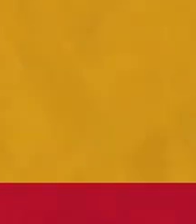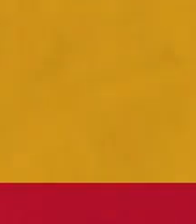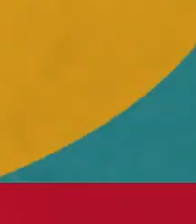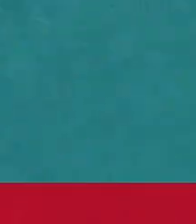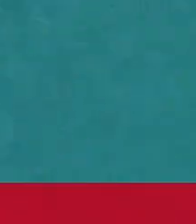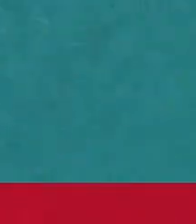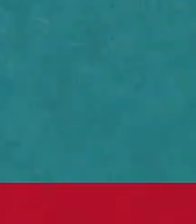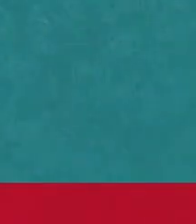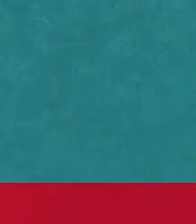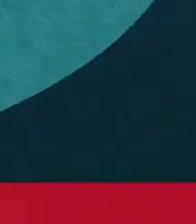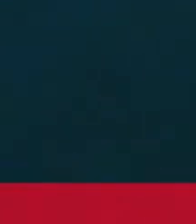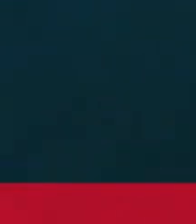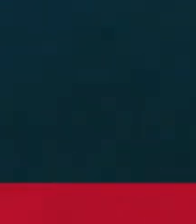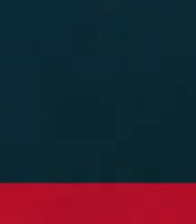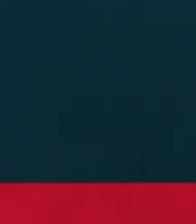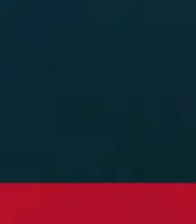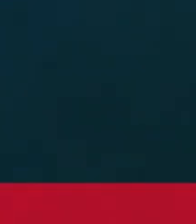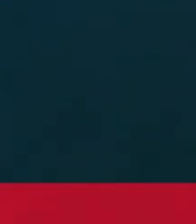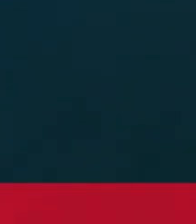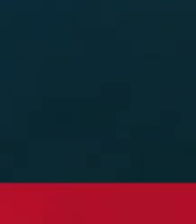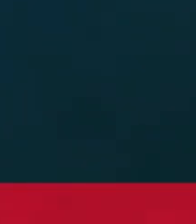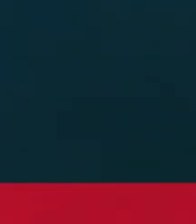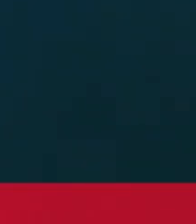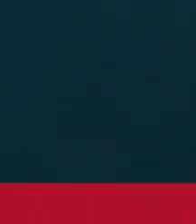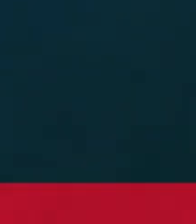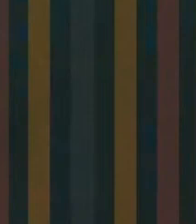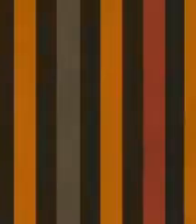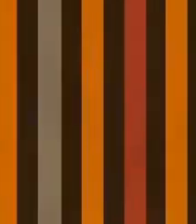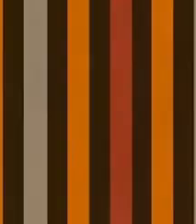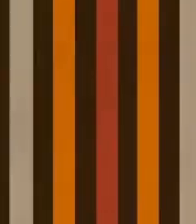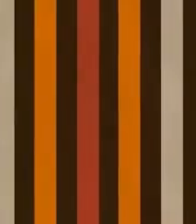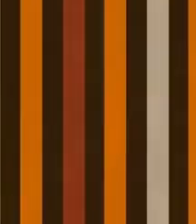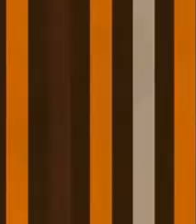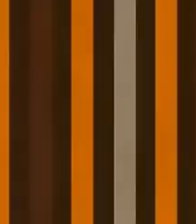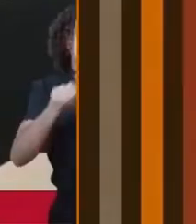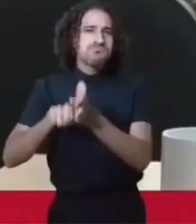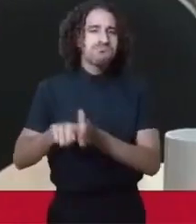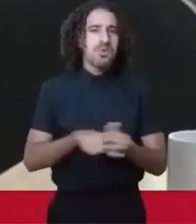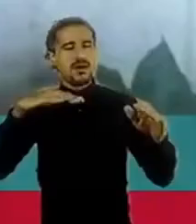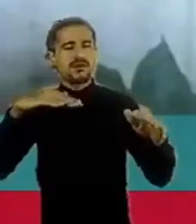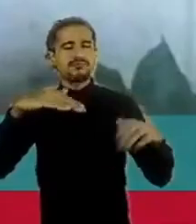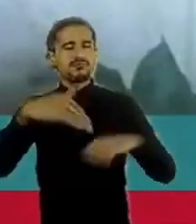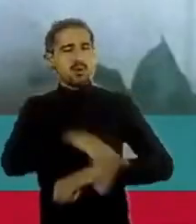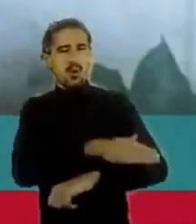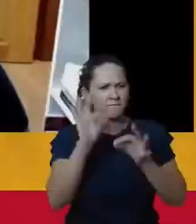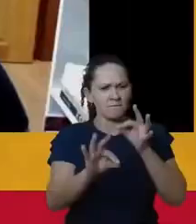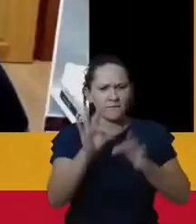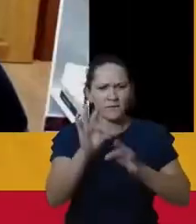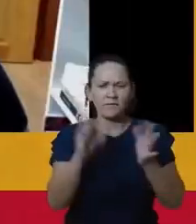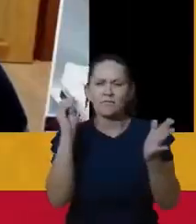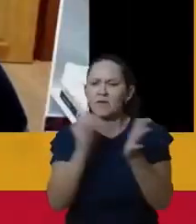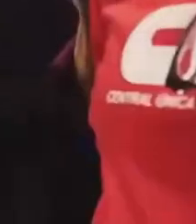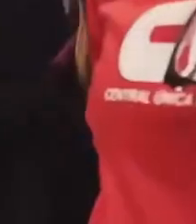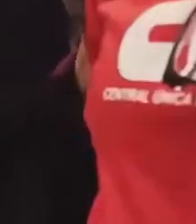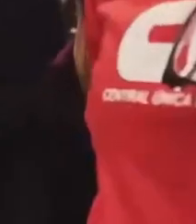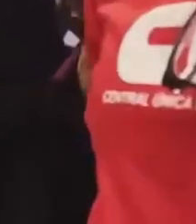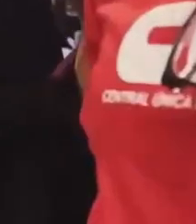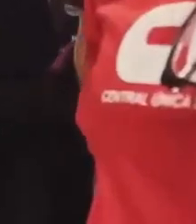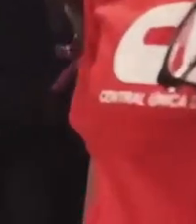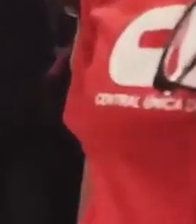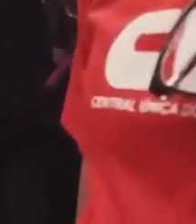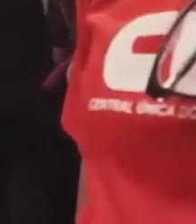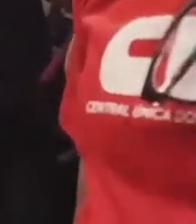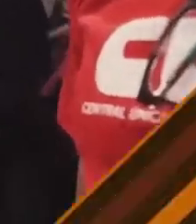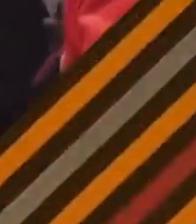dia tem conteúdo novo antenado com o que acontece no Brasil e no mundo. São programas, entrevistas, debates e